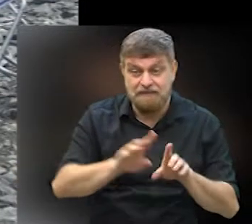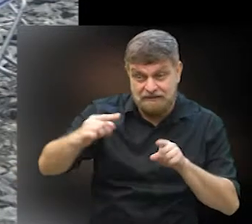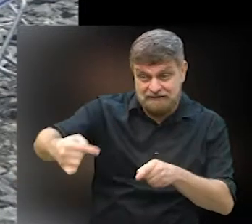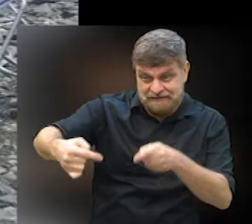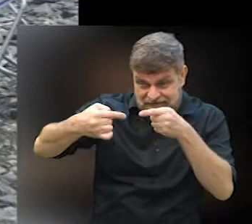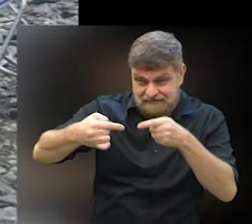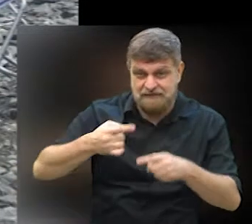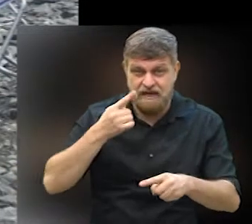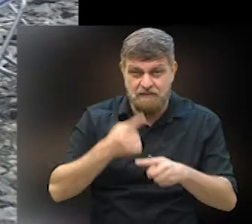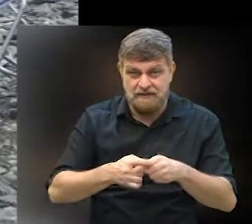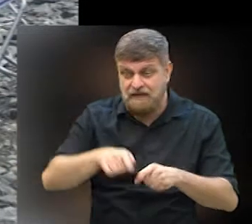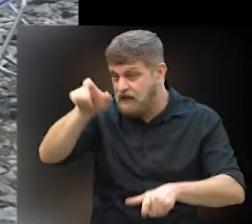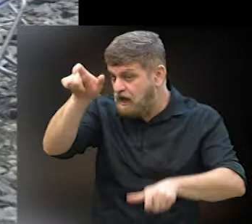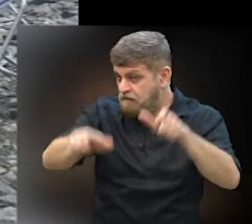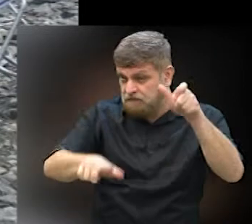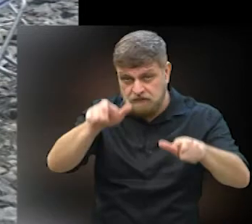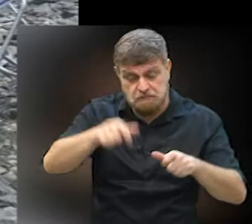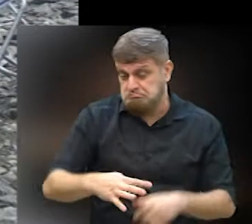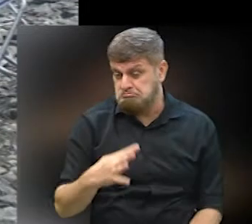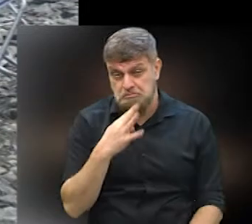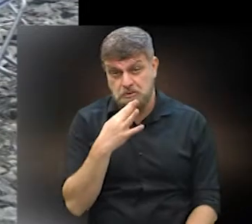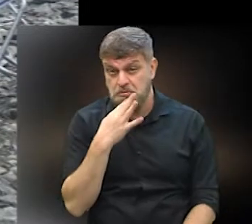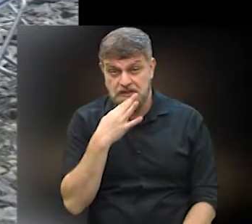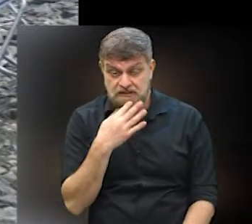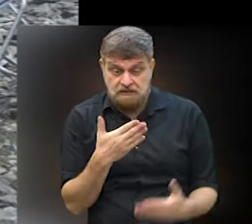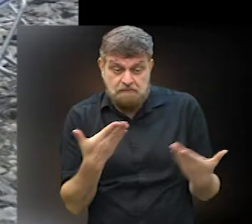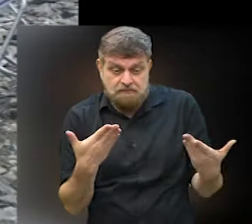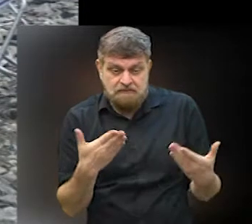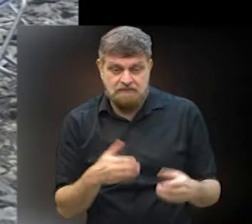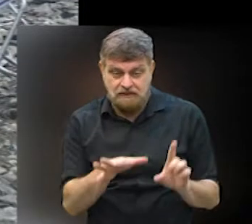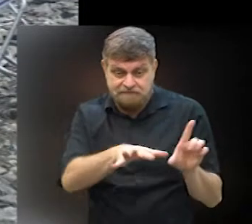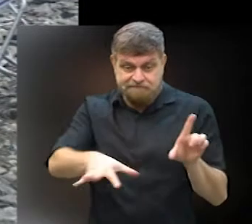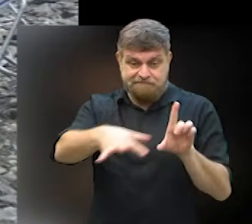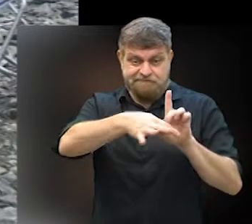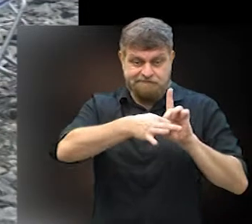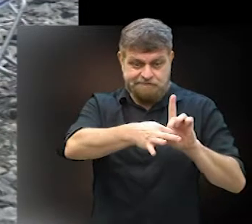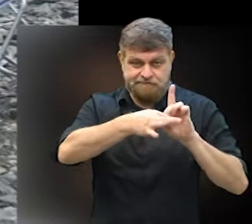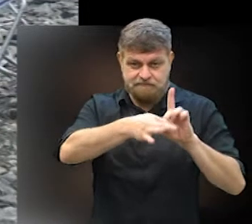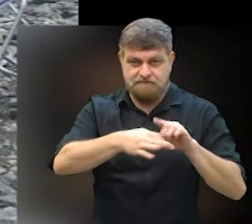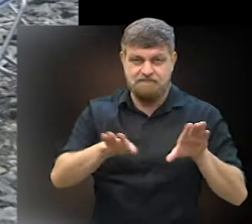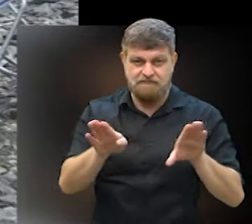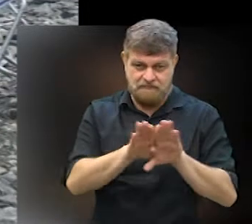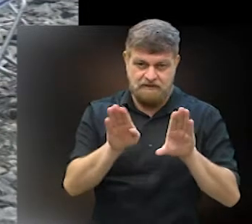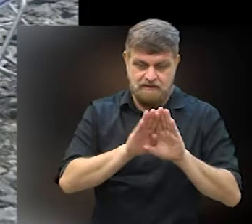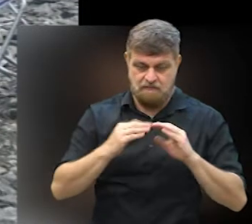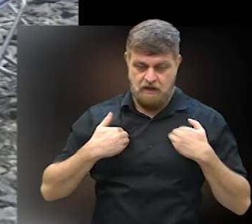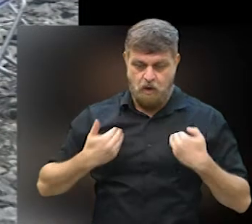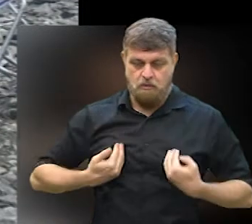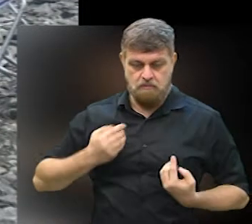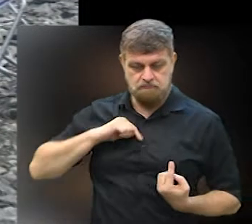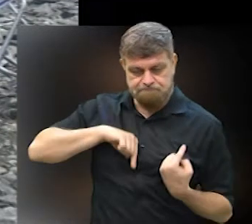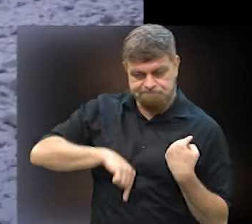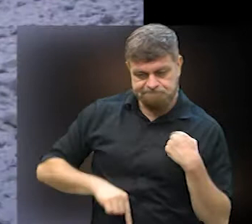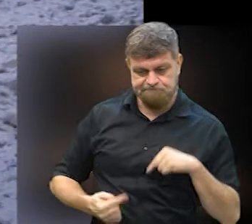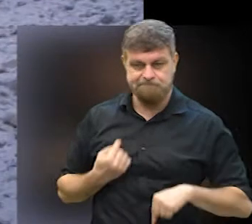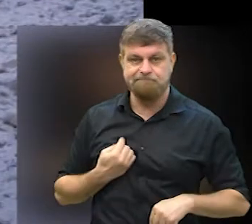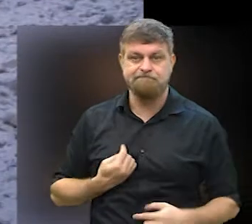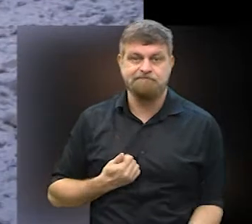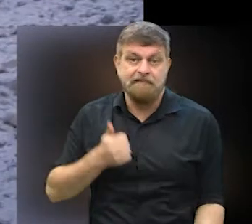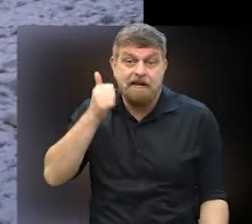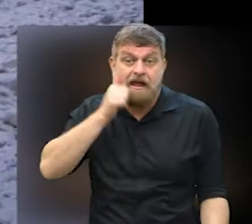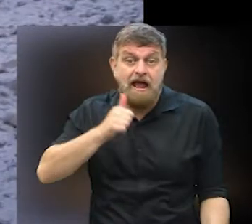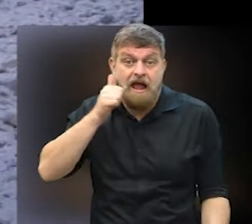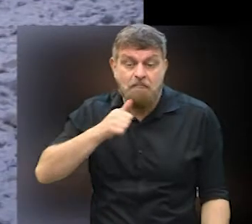desafiador, especialmente com as pessoas que até então eram desconhecidas para mim. Questões fisiológicas e bioquímicas para as